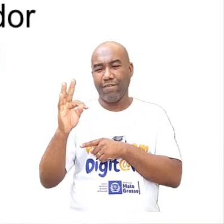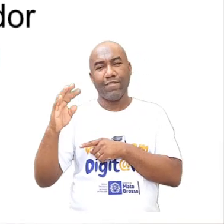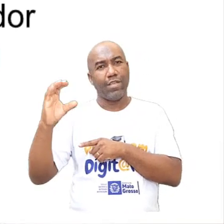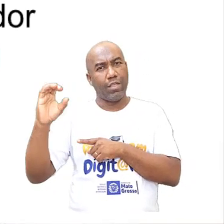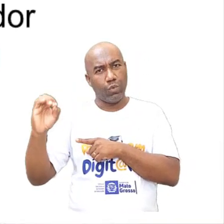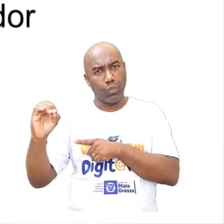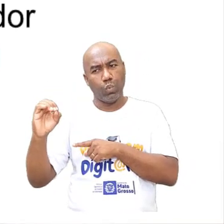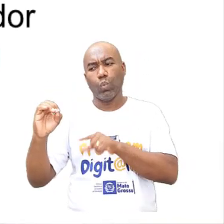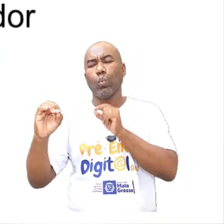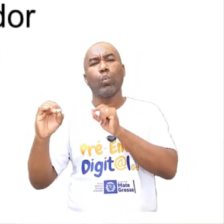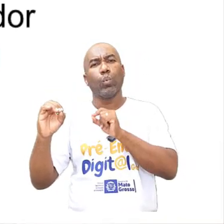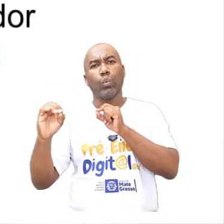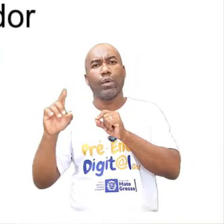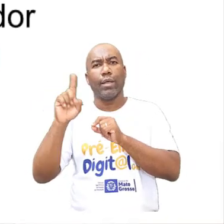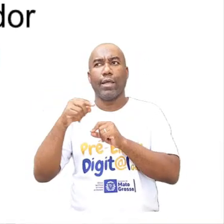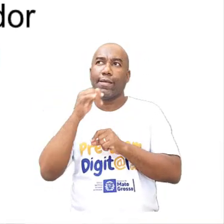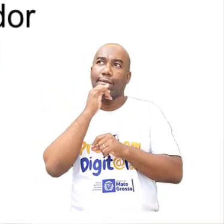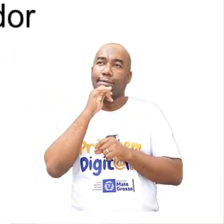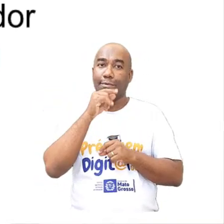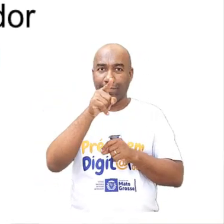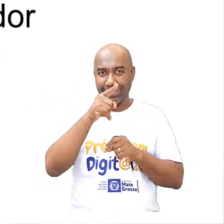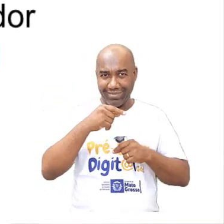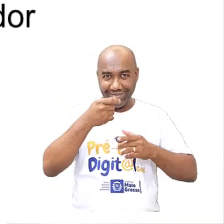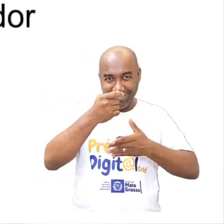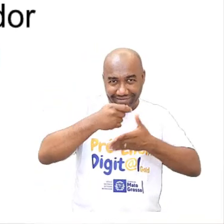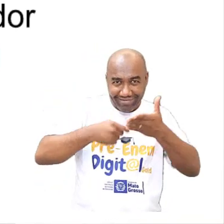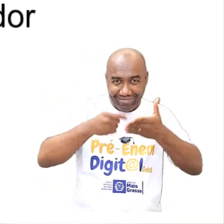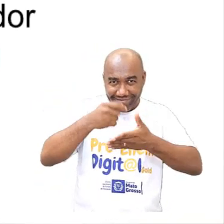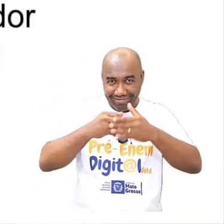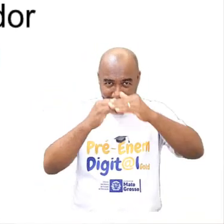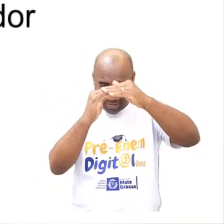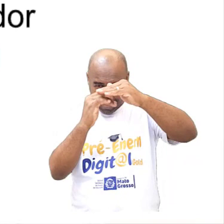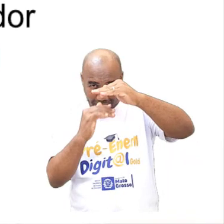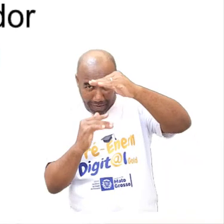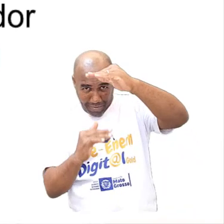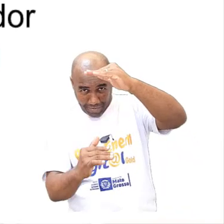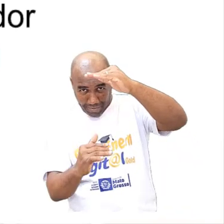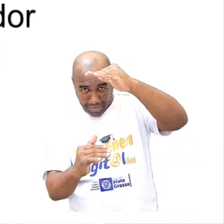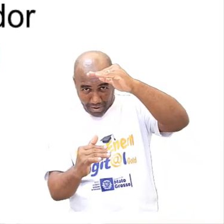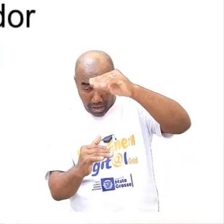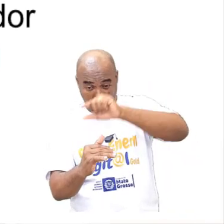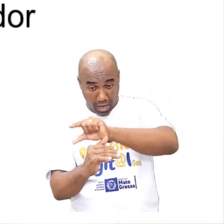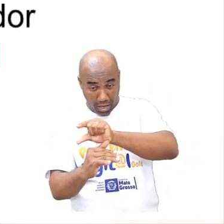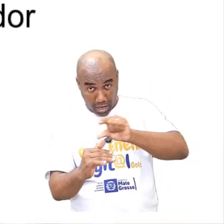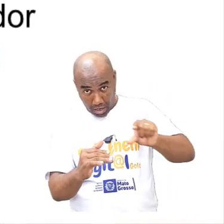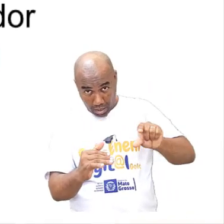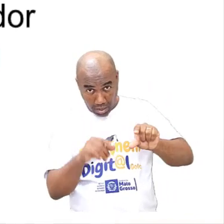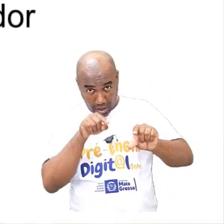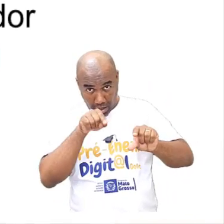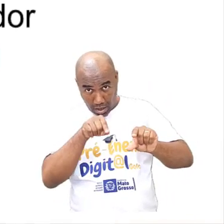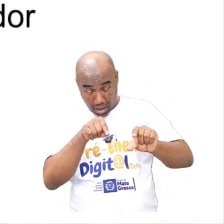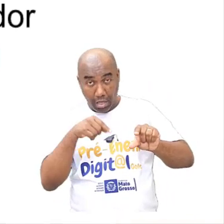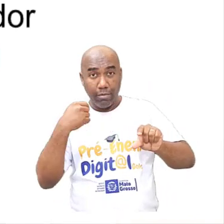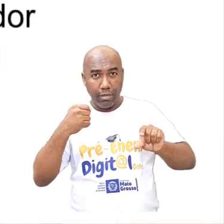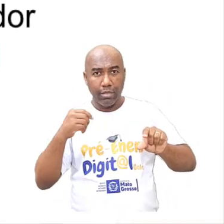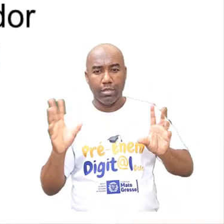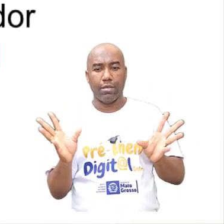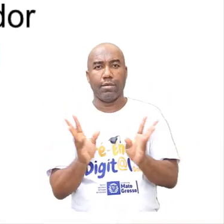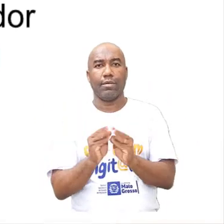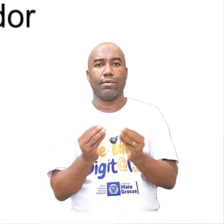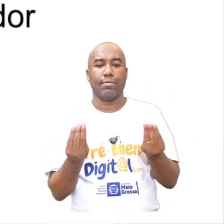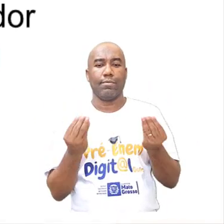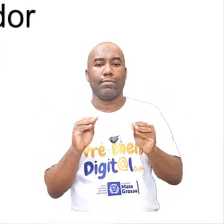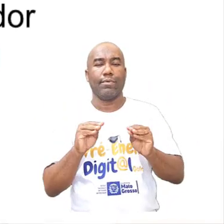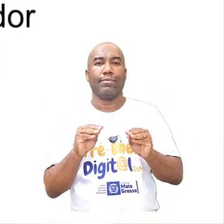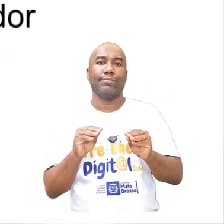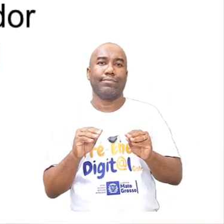O efeito é o encerramento da proposta de intervenção. É muito importante que depois você encerre o texto, ok? E